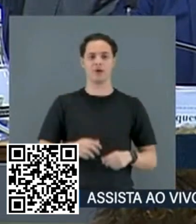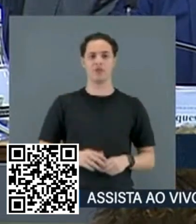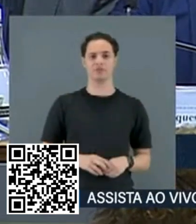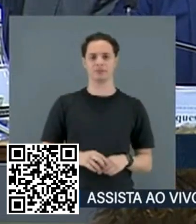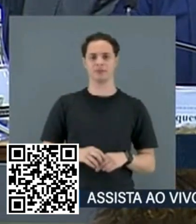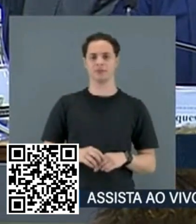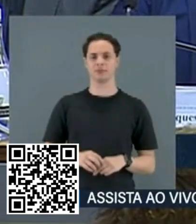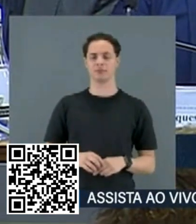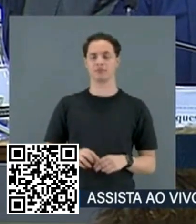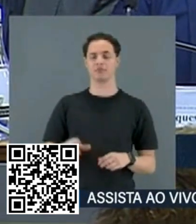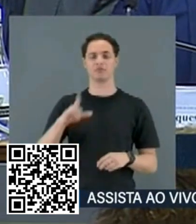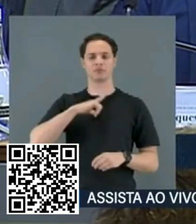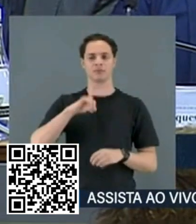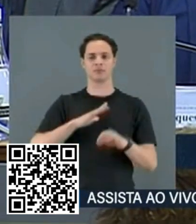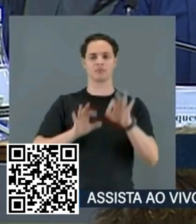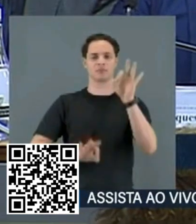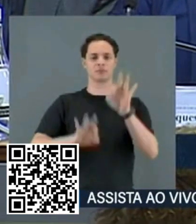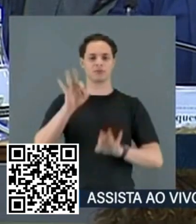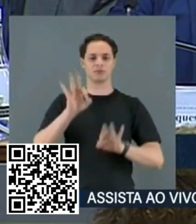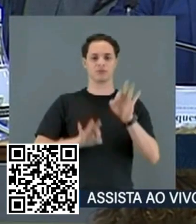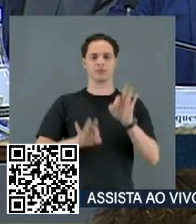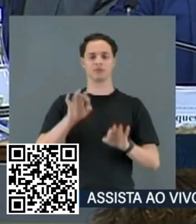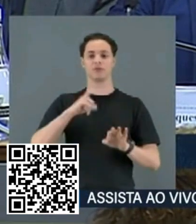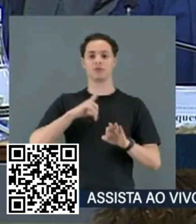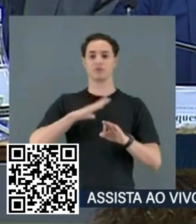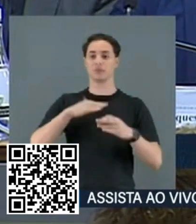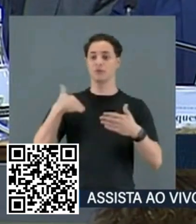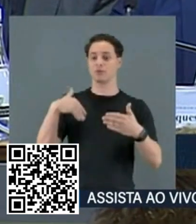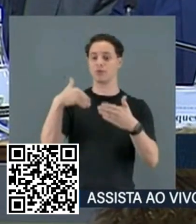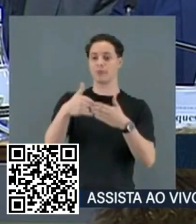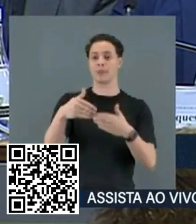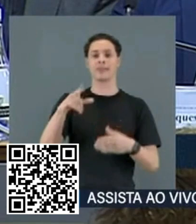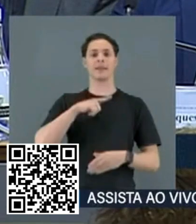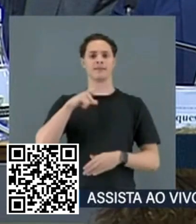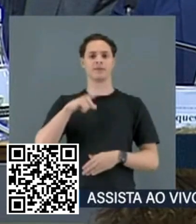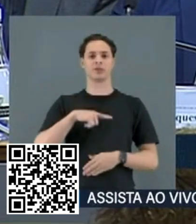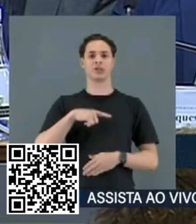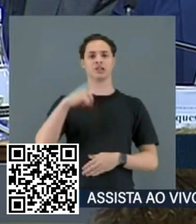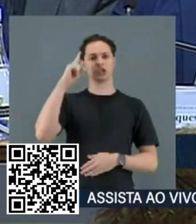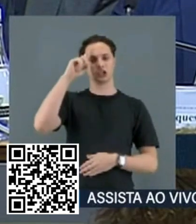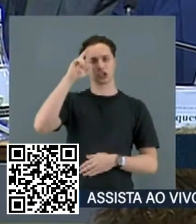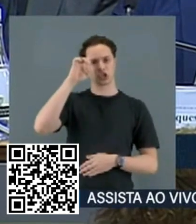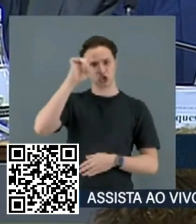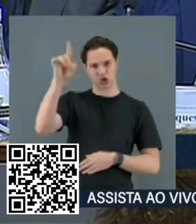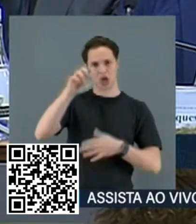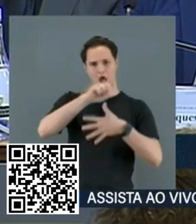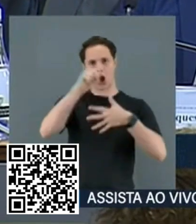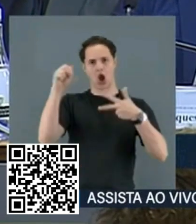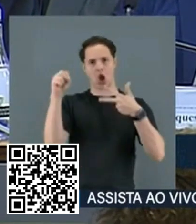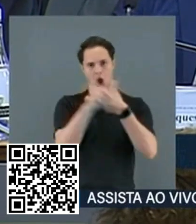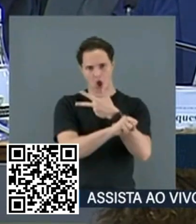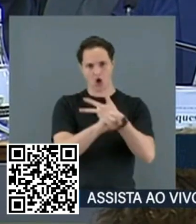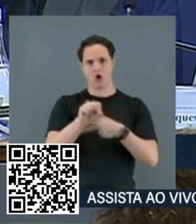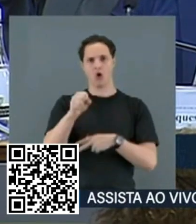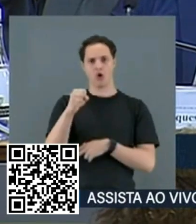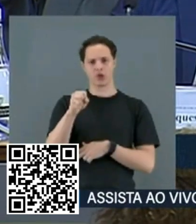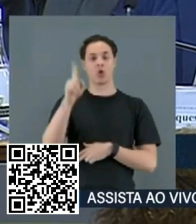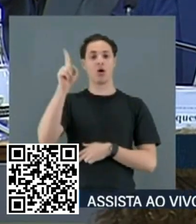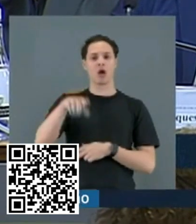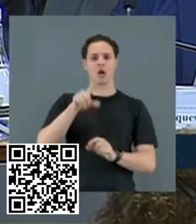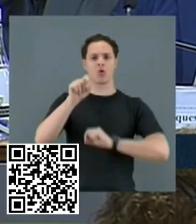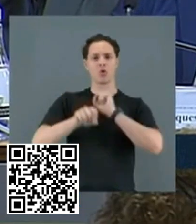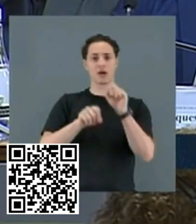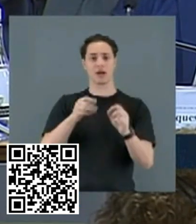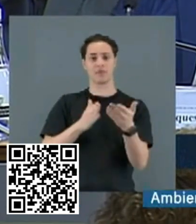nos eventos preparatórios ao fatídico cenário do 8 de janeiro. A atuação da corporação no segundo turno